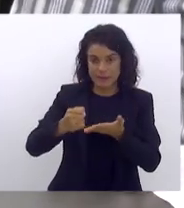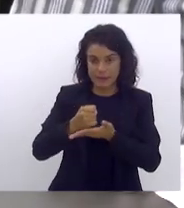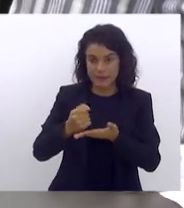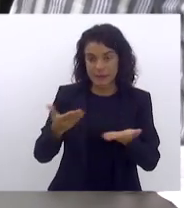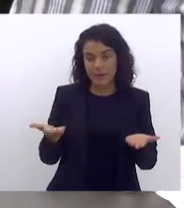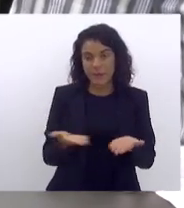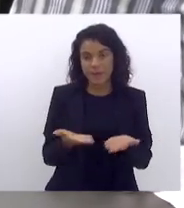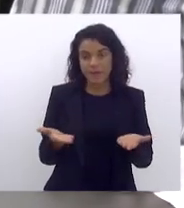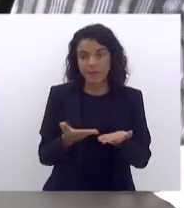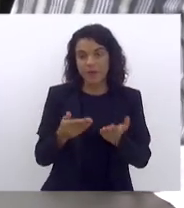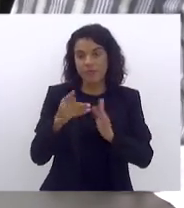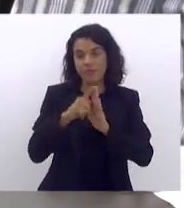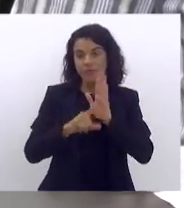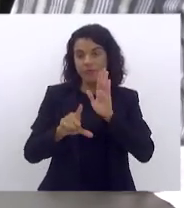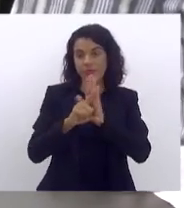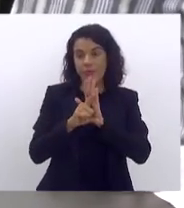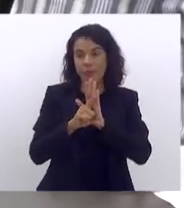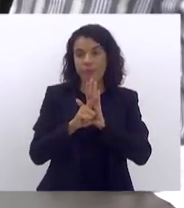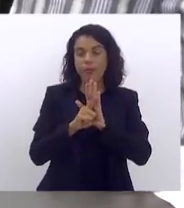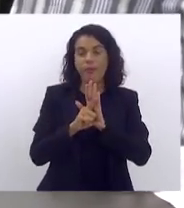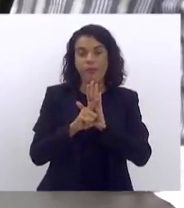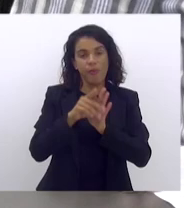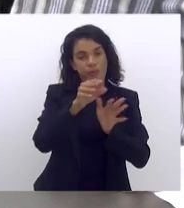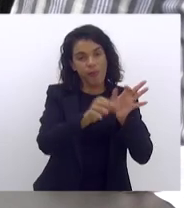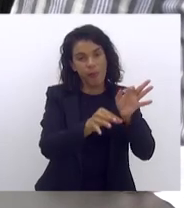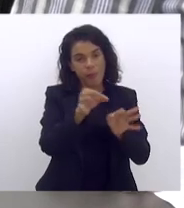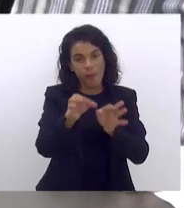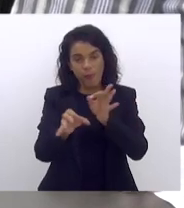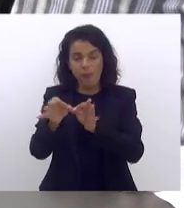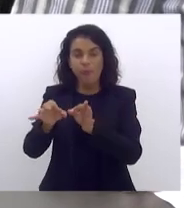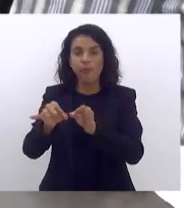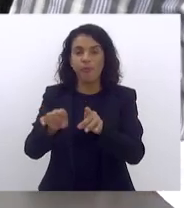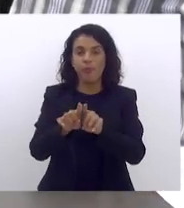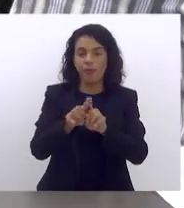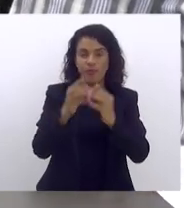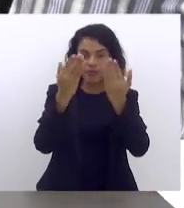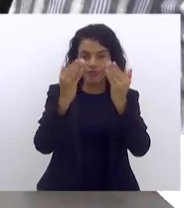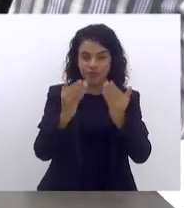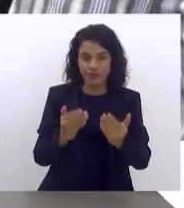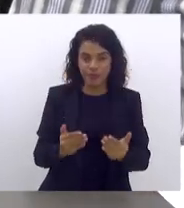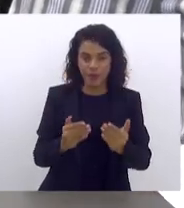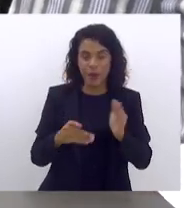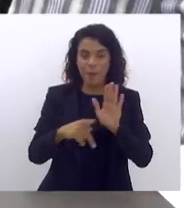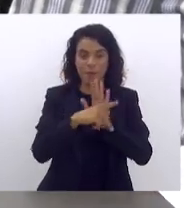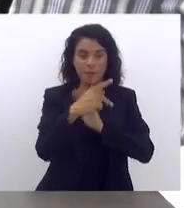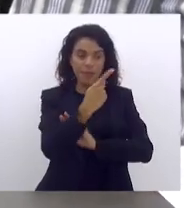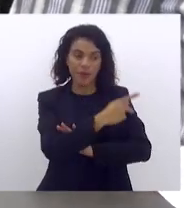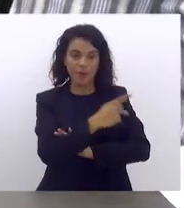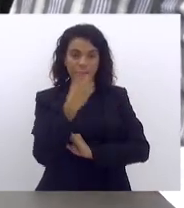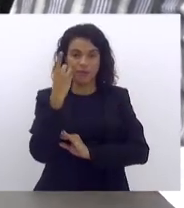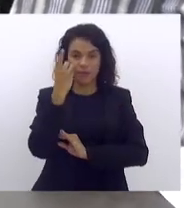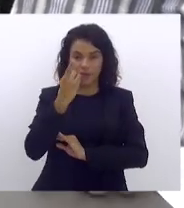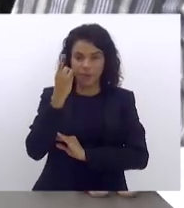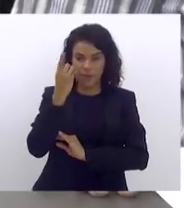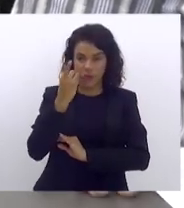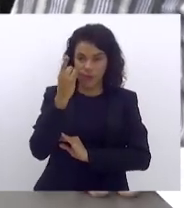aqui em curso para analisarmos é um projeto da própria deputada